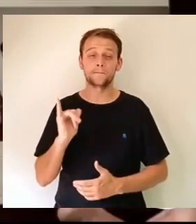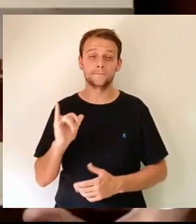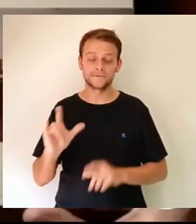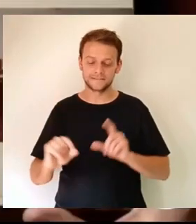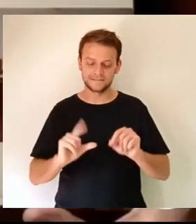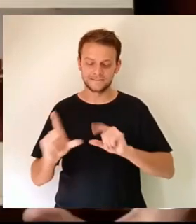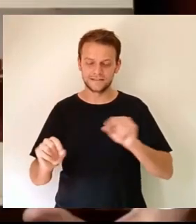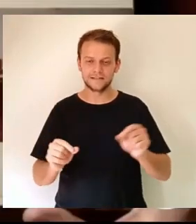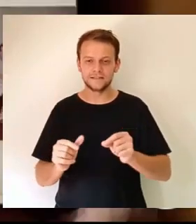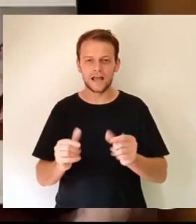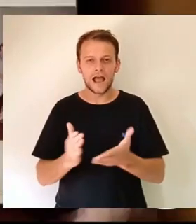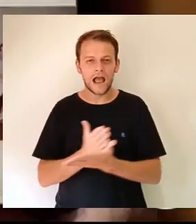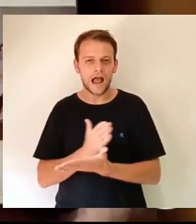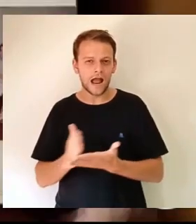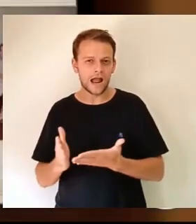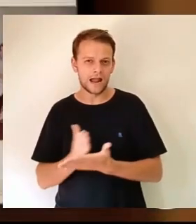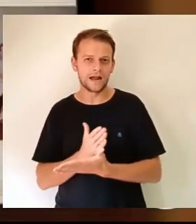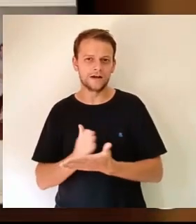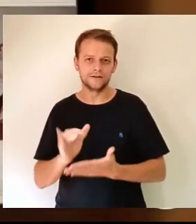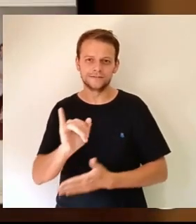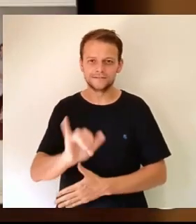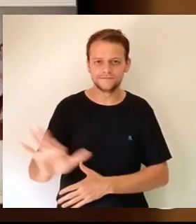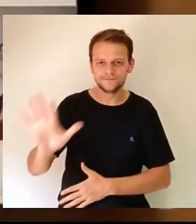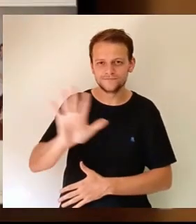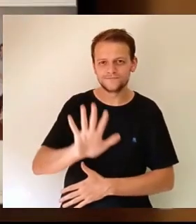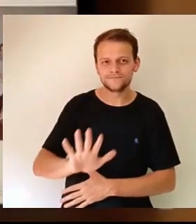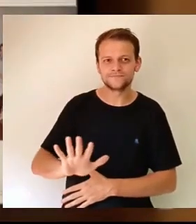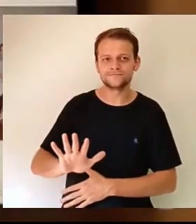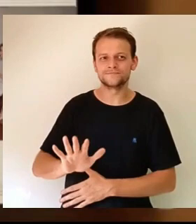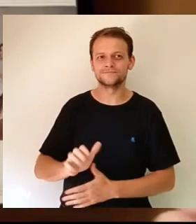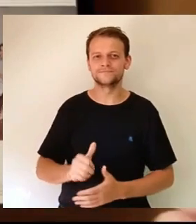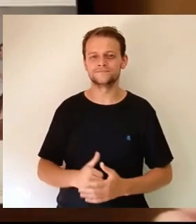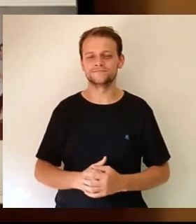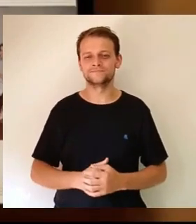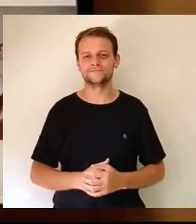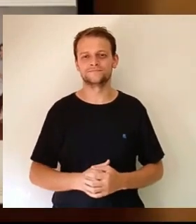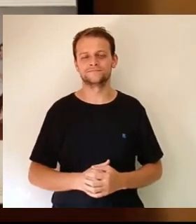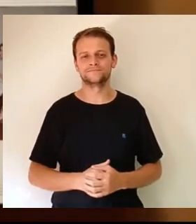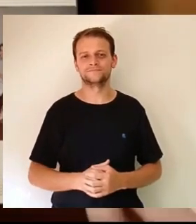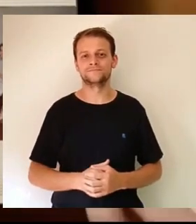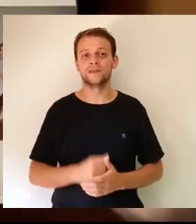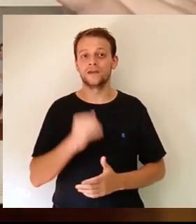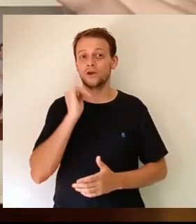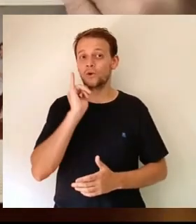onde ele selecionou algumas imagens para